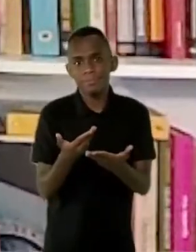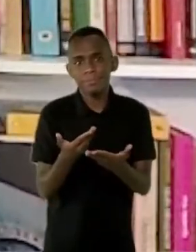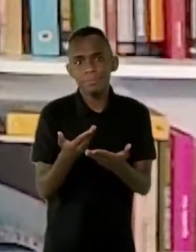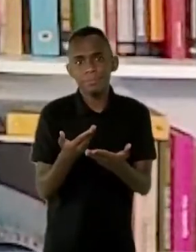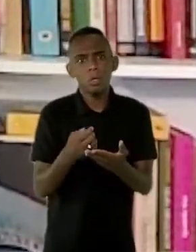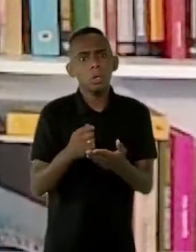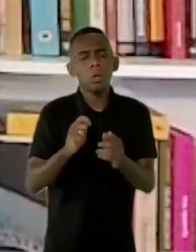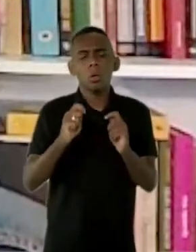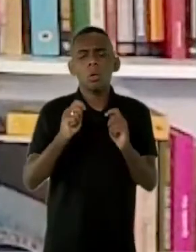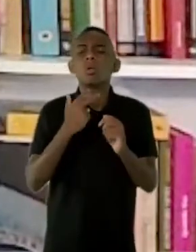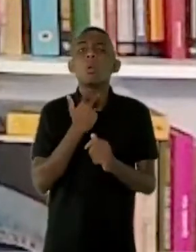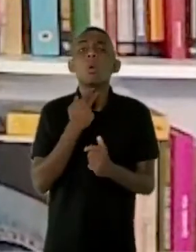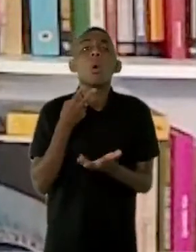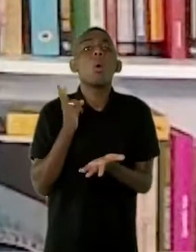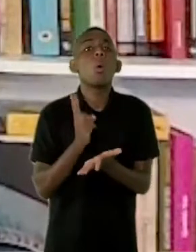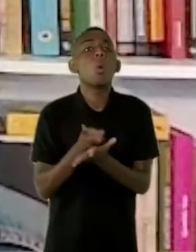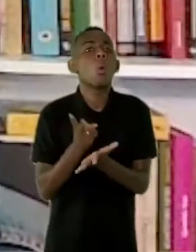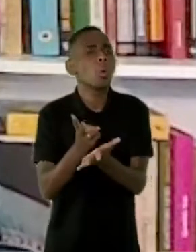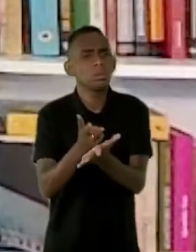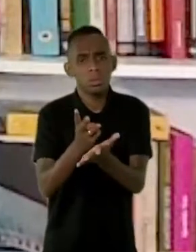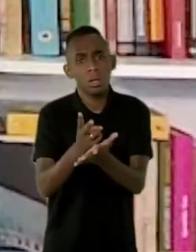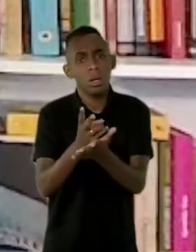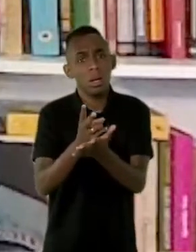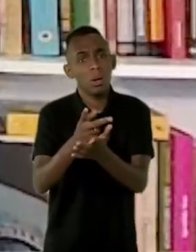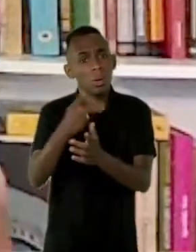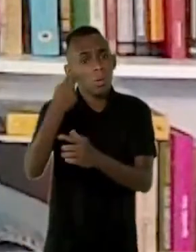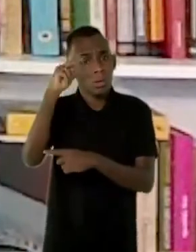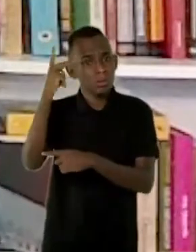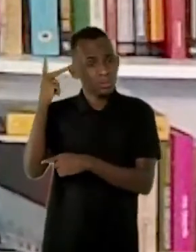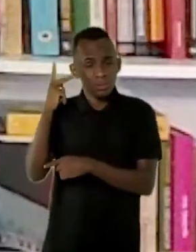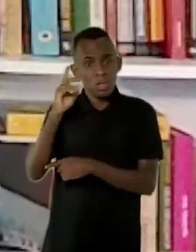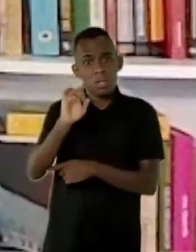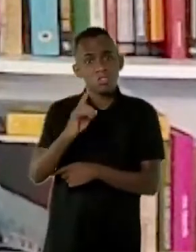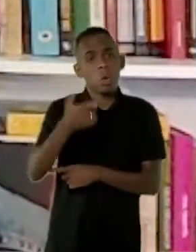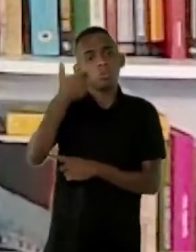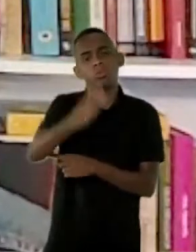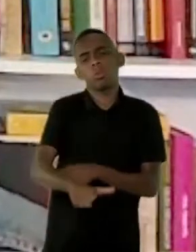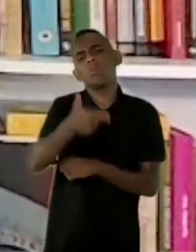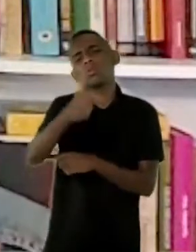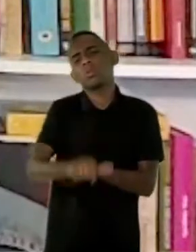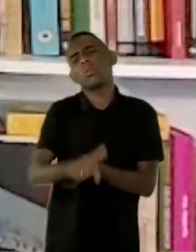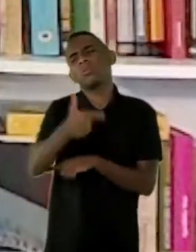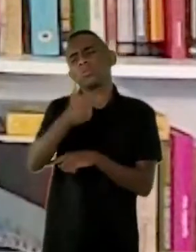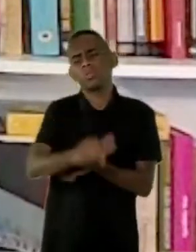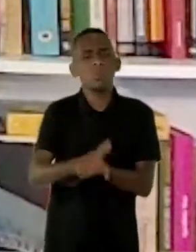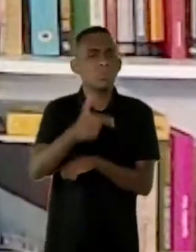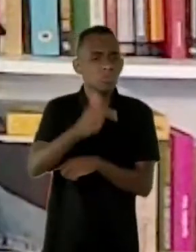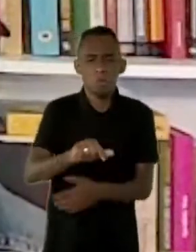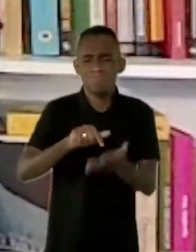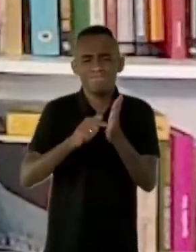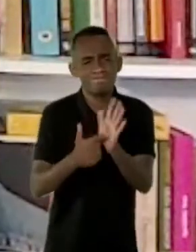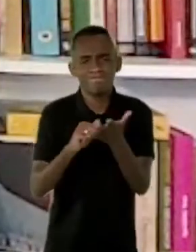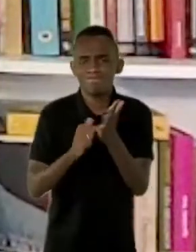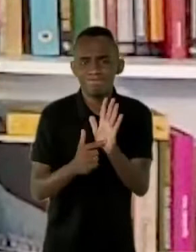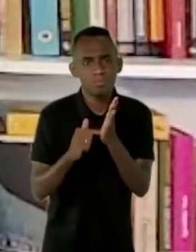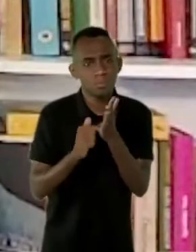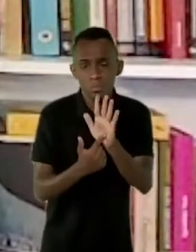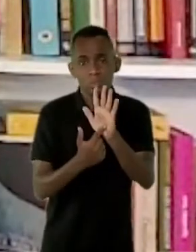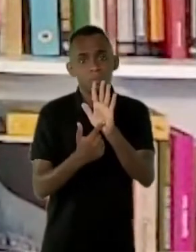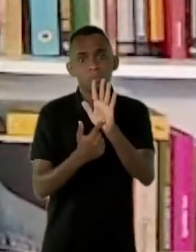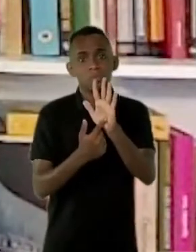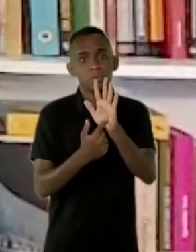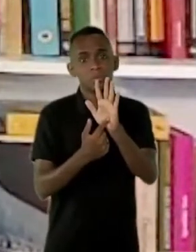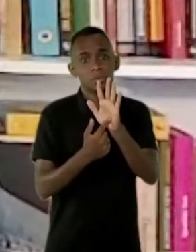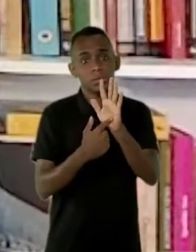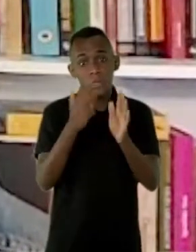dá seguimento a uma história que só estava se repetindo de uma maneira até muito, às